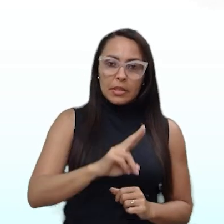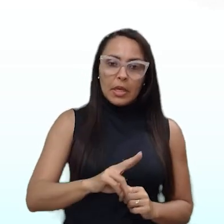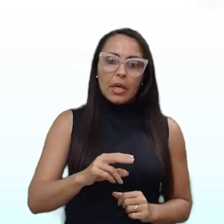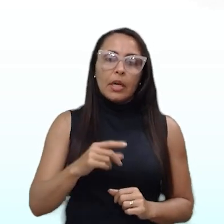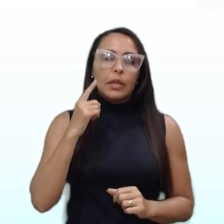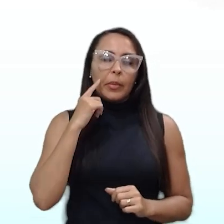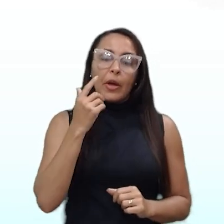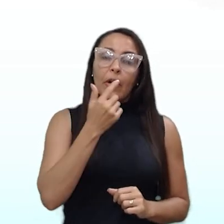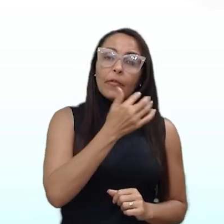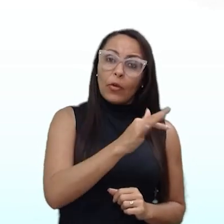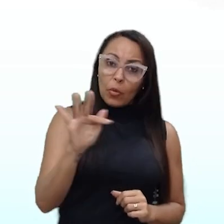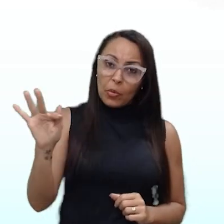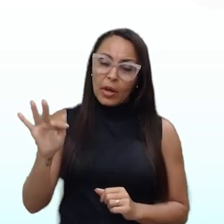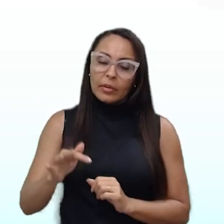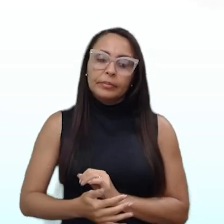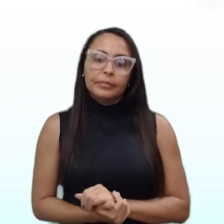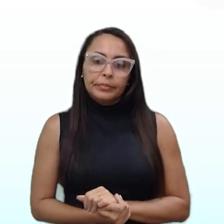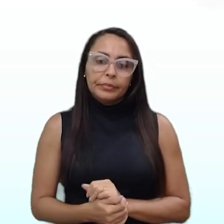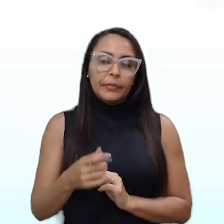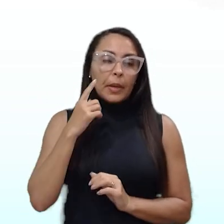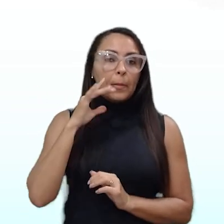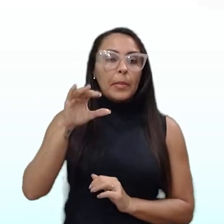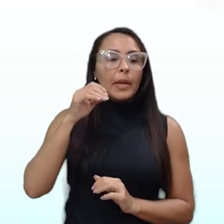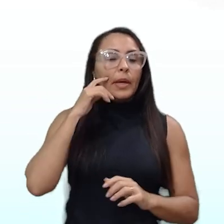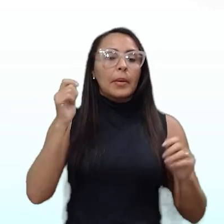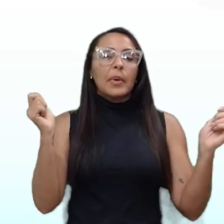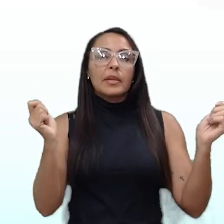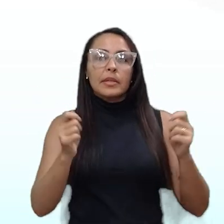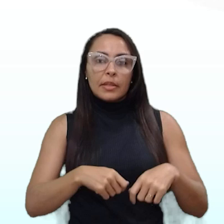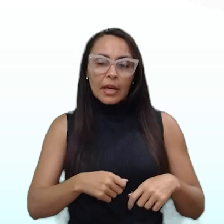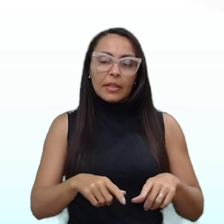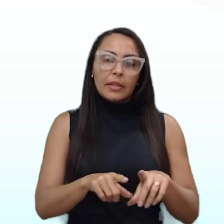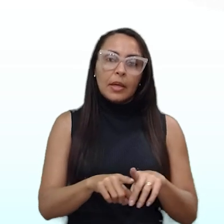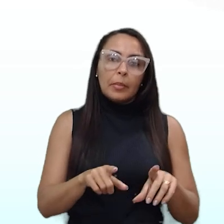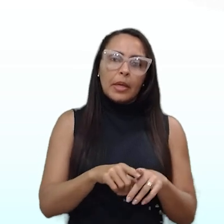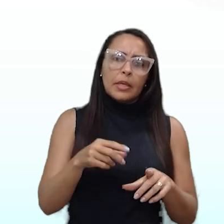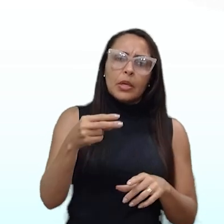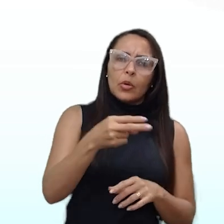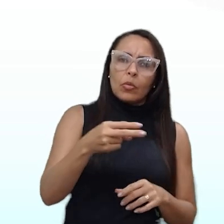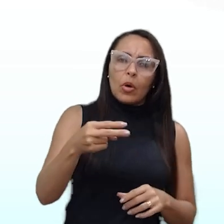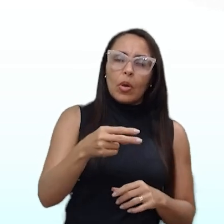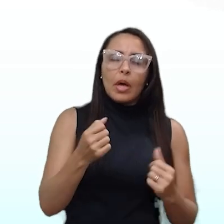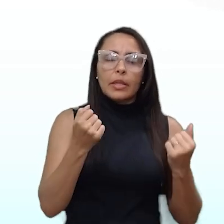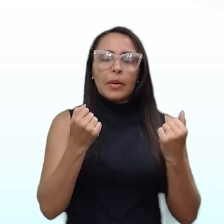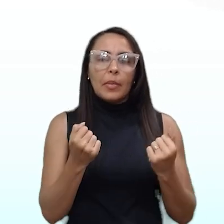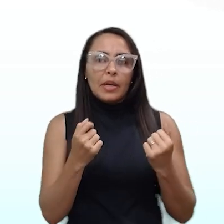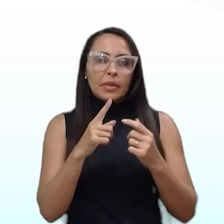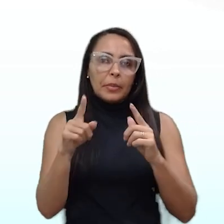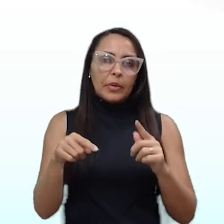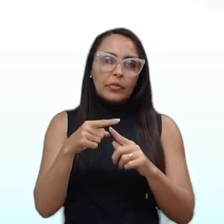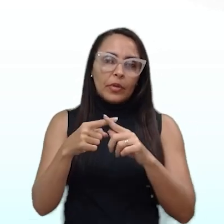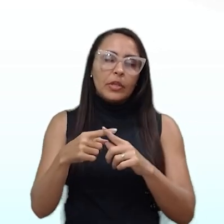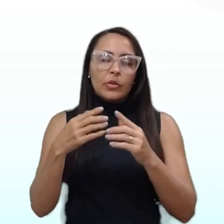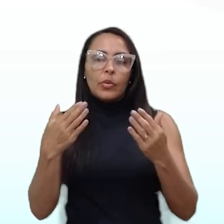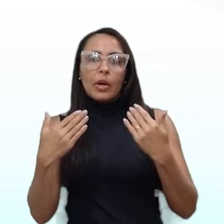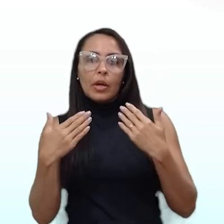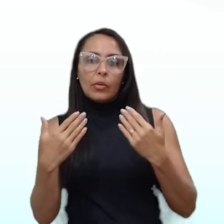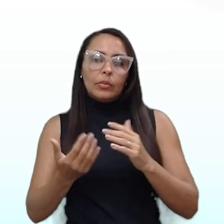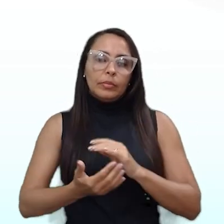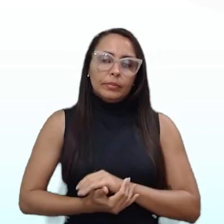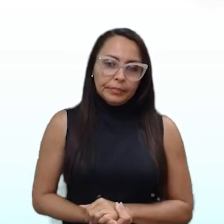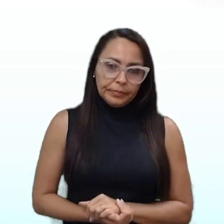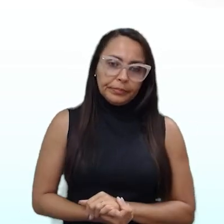macete, repetindo os 4.000, ou pegando a capacidade térmica e igualando a massa vezes o calor específico. Como a massa é